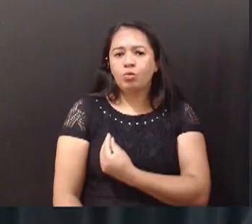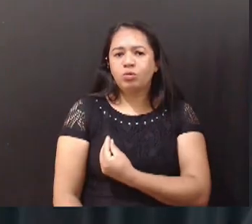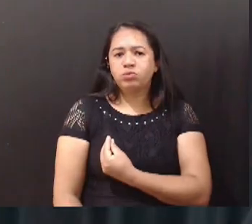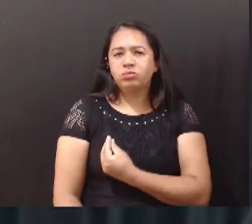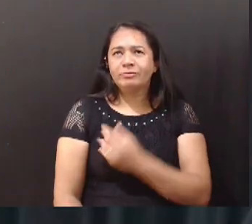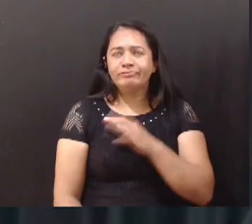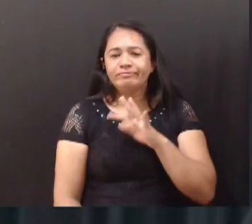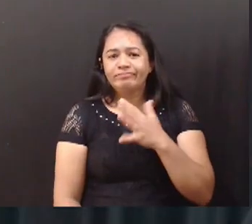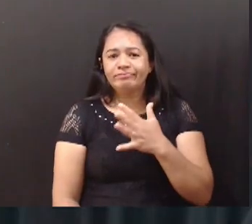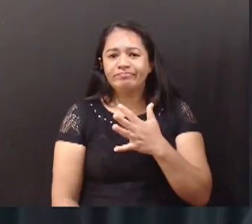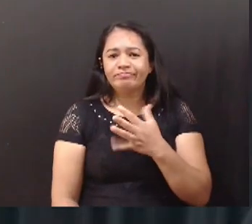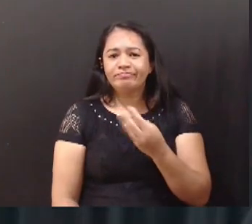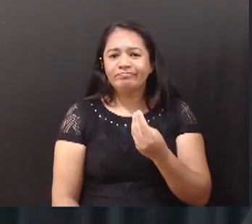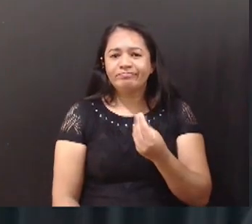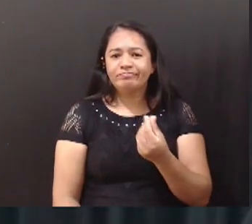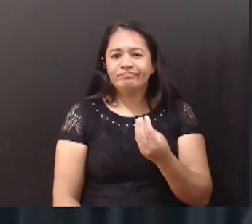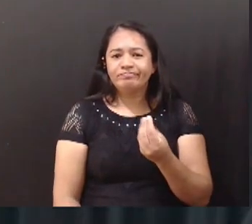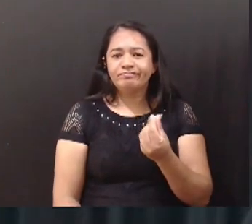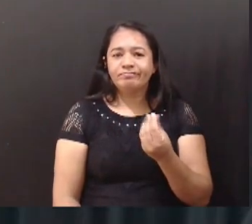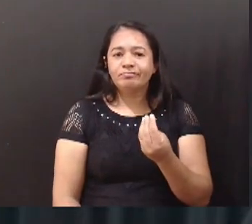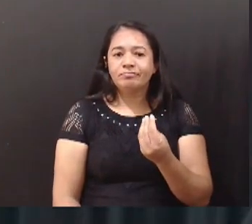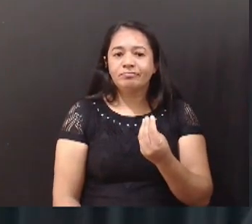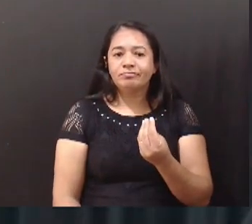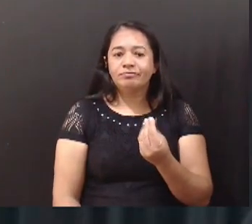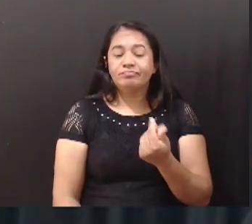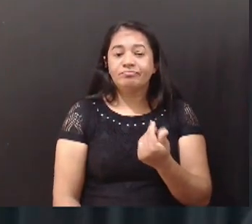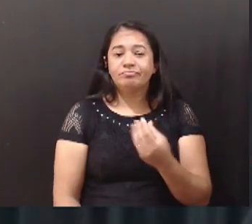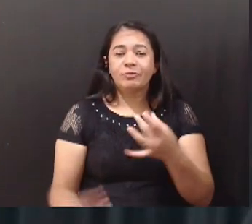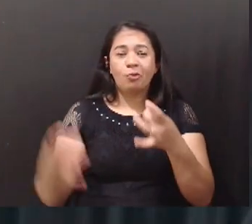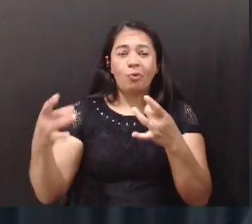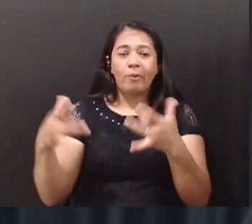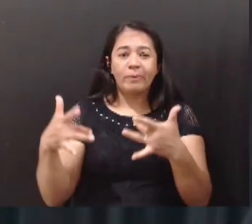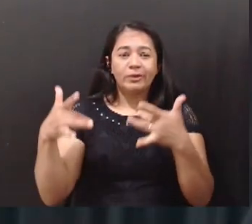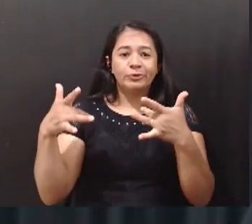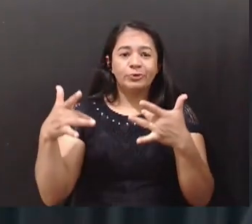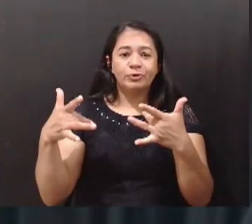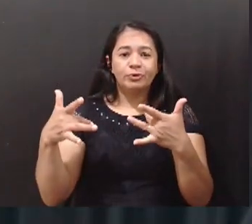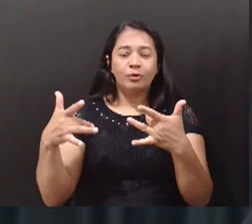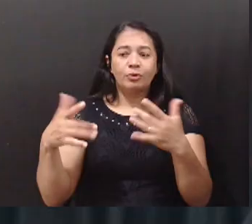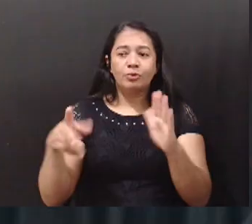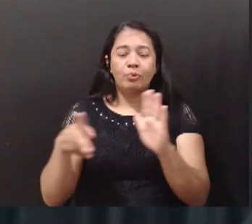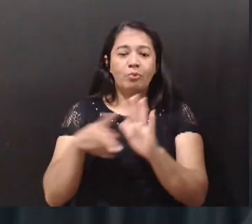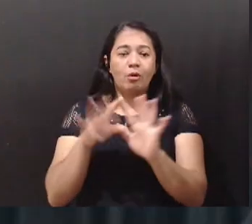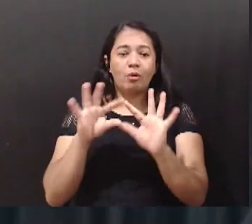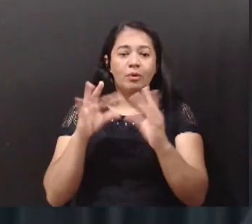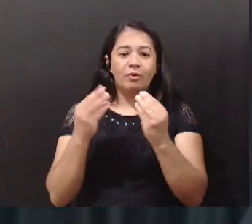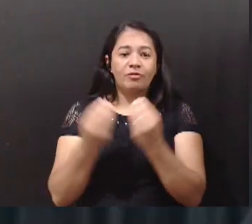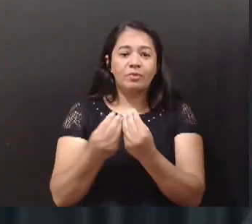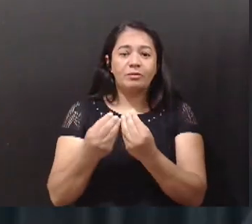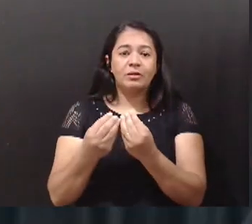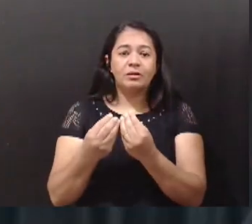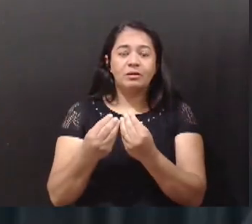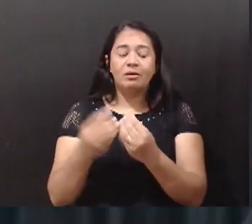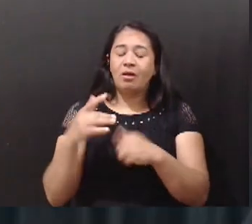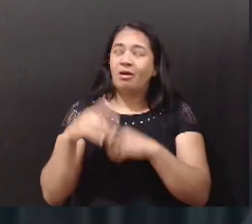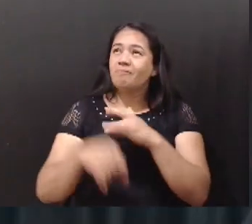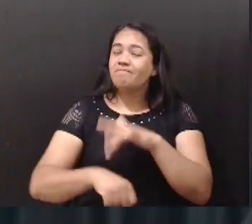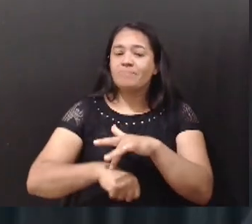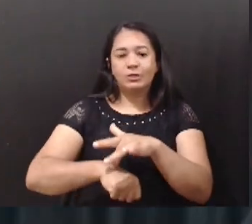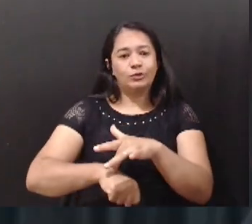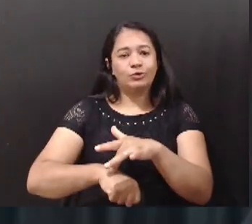com assim, uma negligência parental e da sociedade absurda. Isso não é